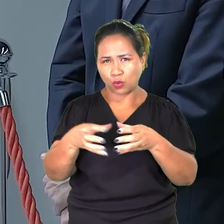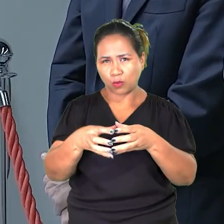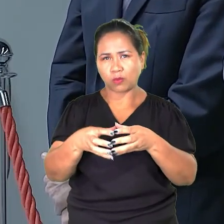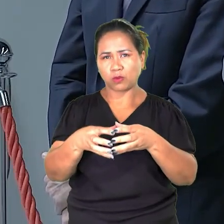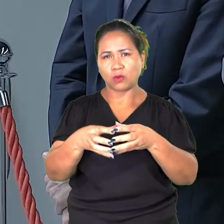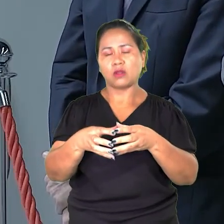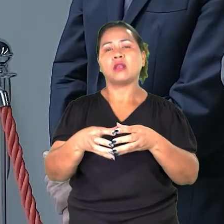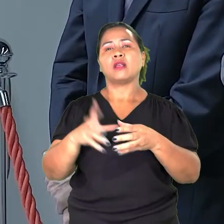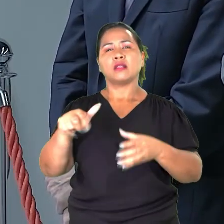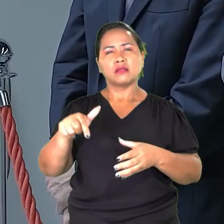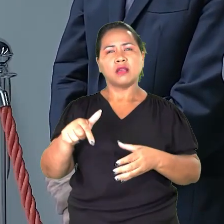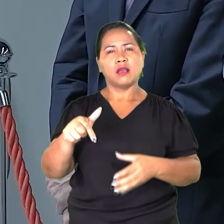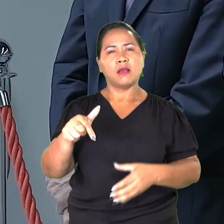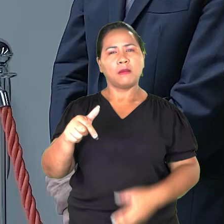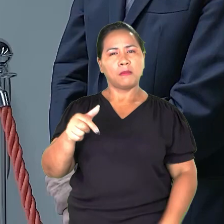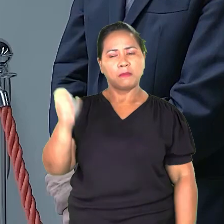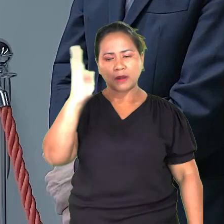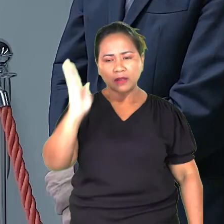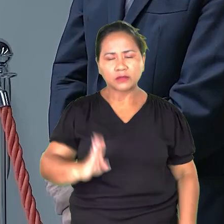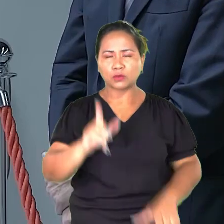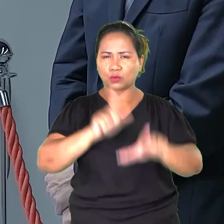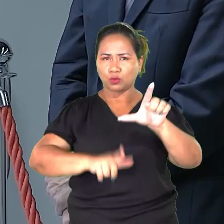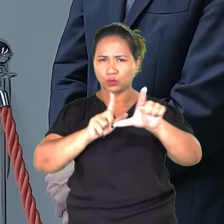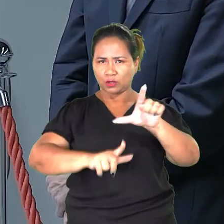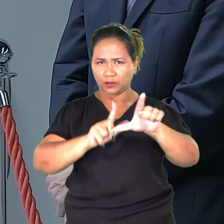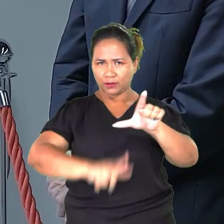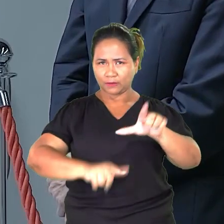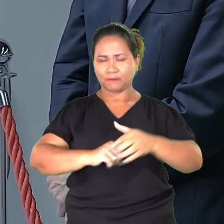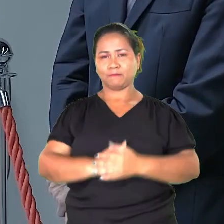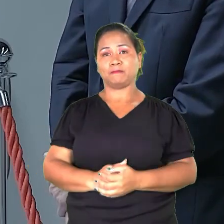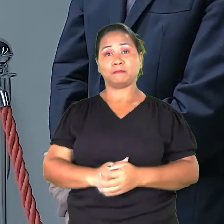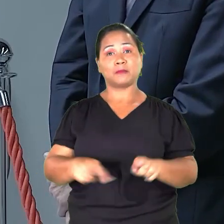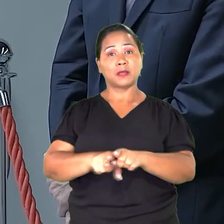Da desembargadora Cláudia Fonseca Fanucchi.